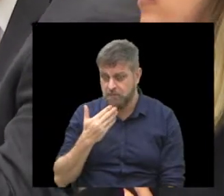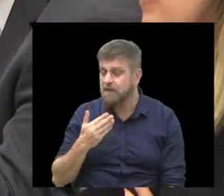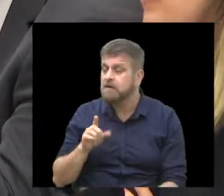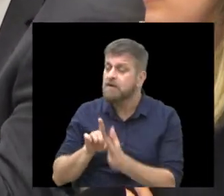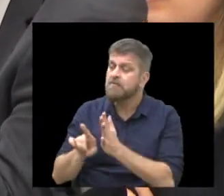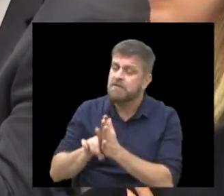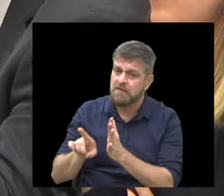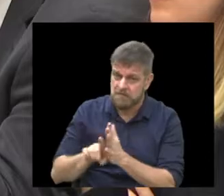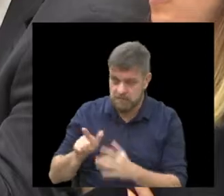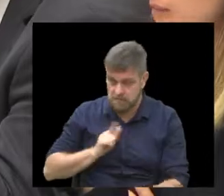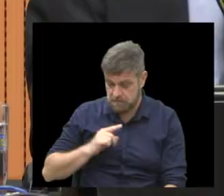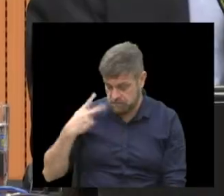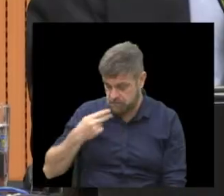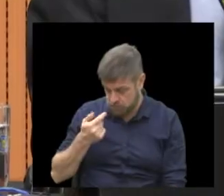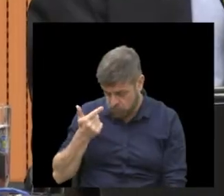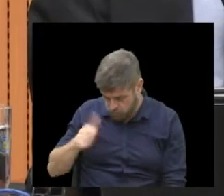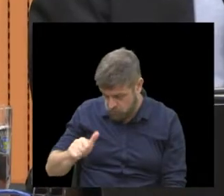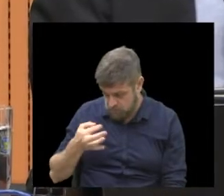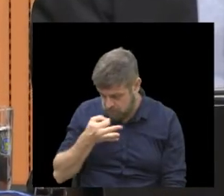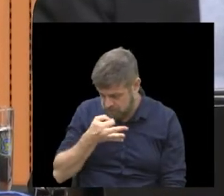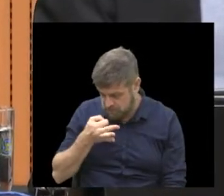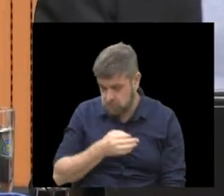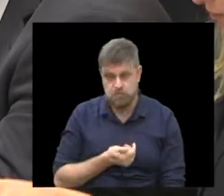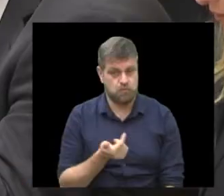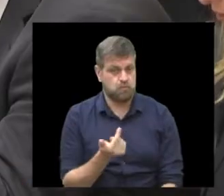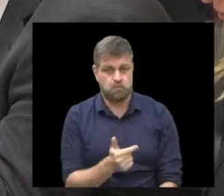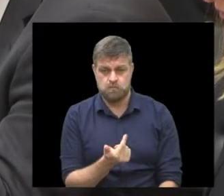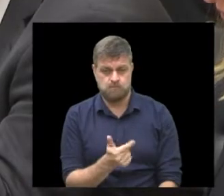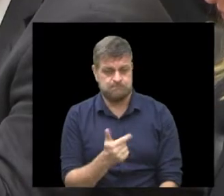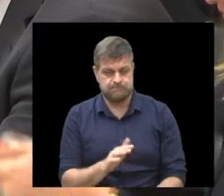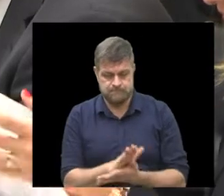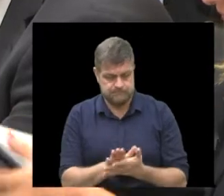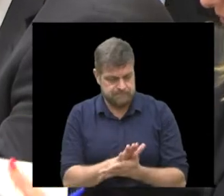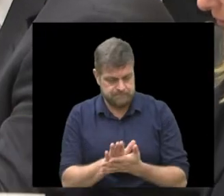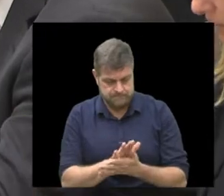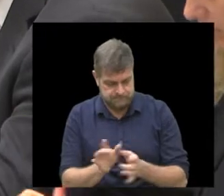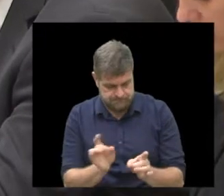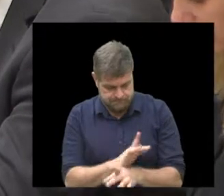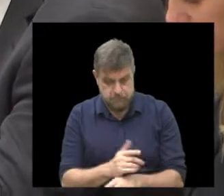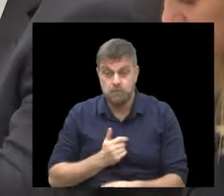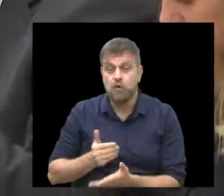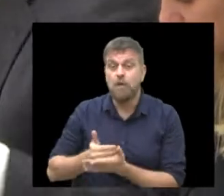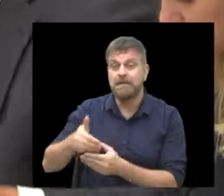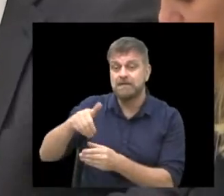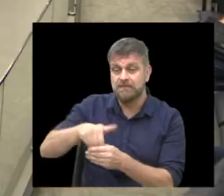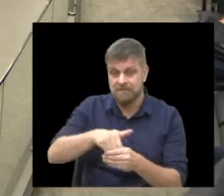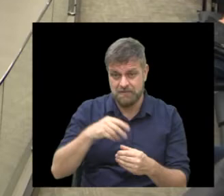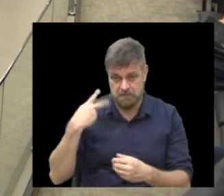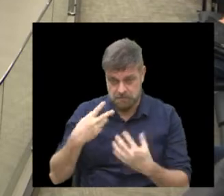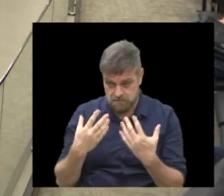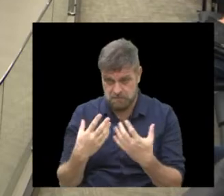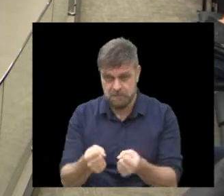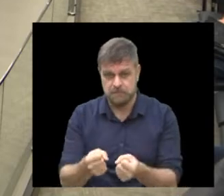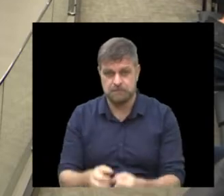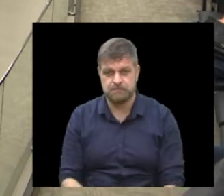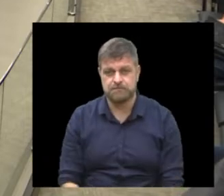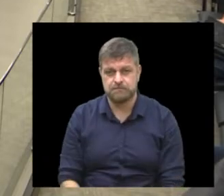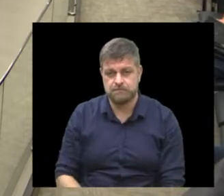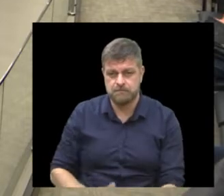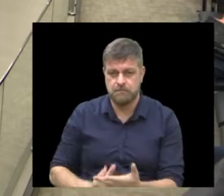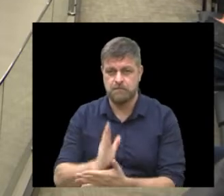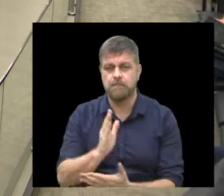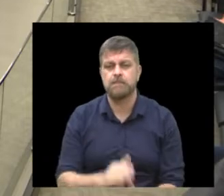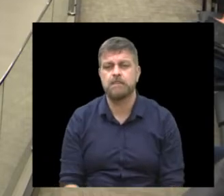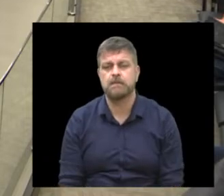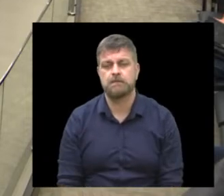vereadores inscritos. Não, senhor presidente, não há mais vereadores Não inscritos. havendo mais vereadores discutir, vai à votação. Vereadores favoráveis permaneçam como estão.